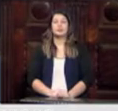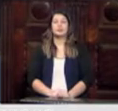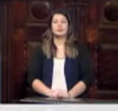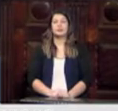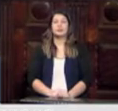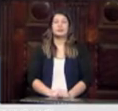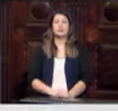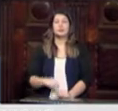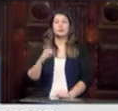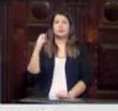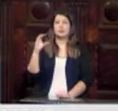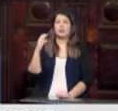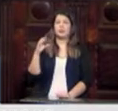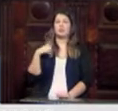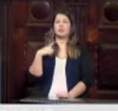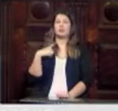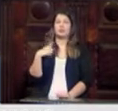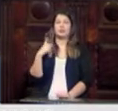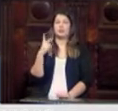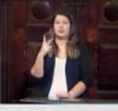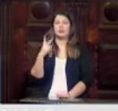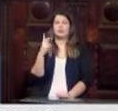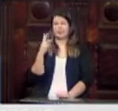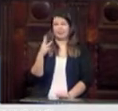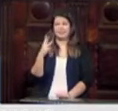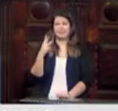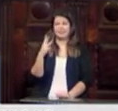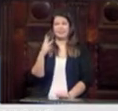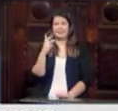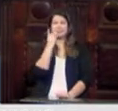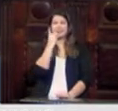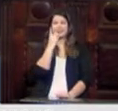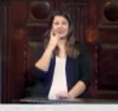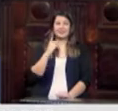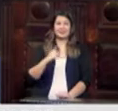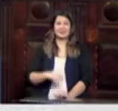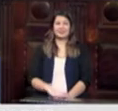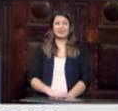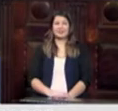Niterói, tem dois. Três. Ah, é?